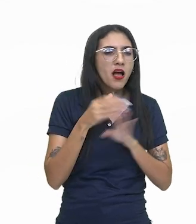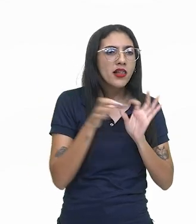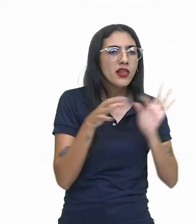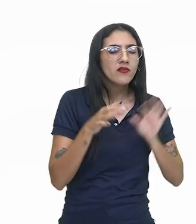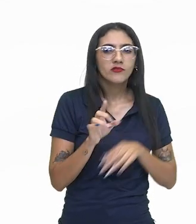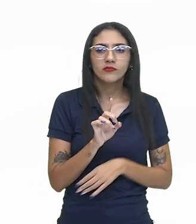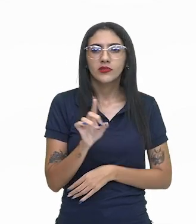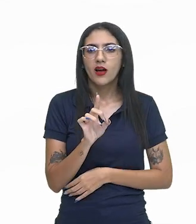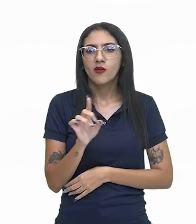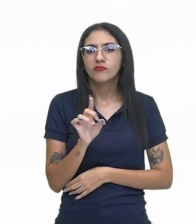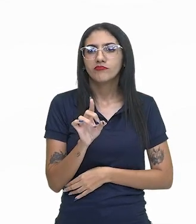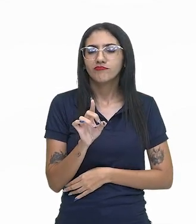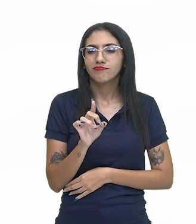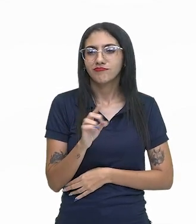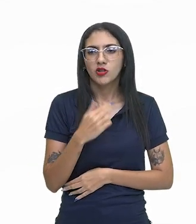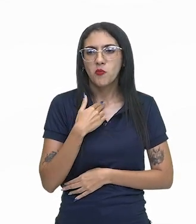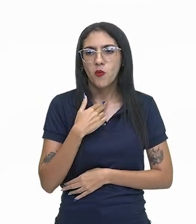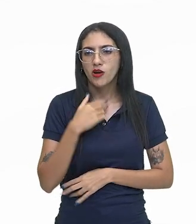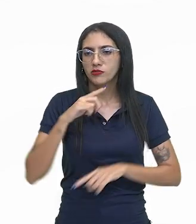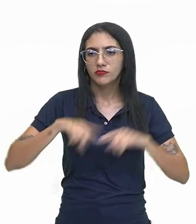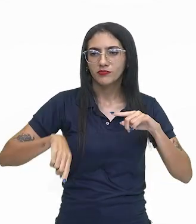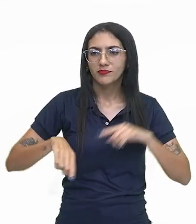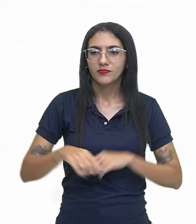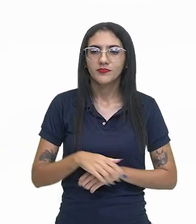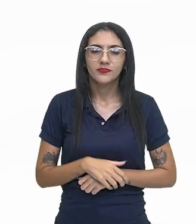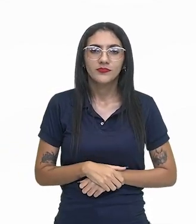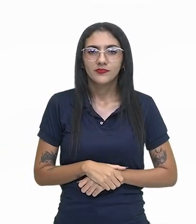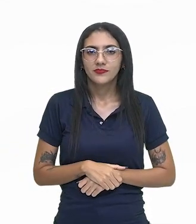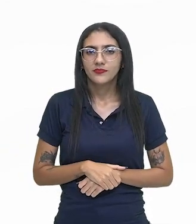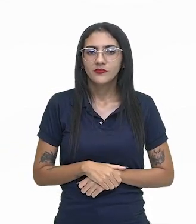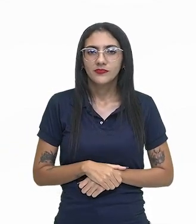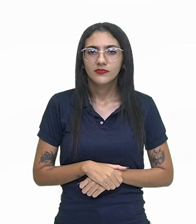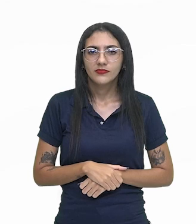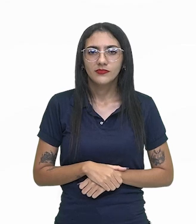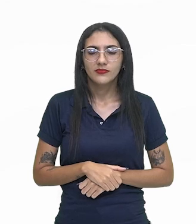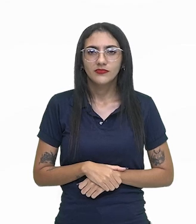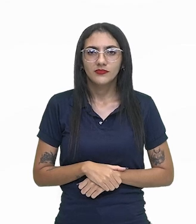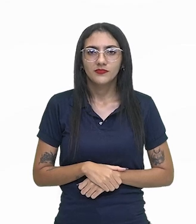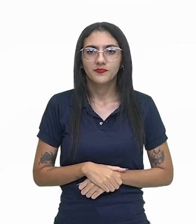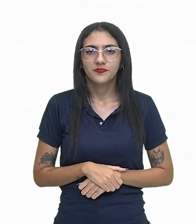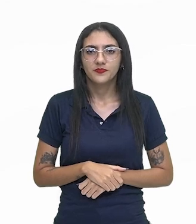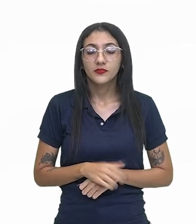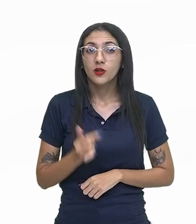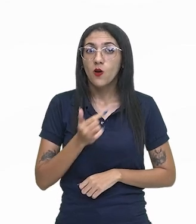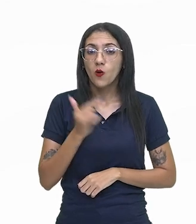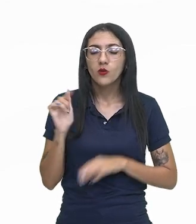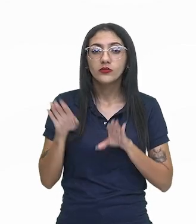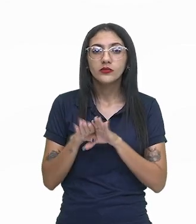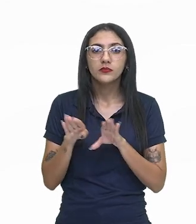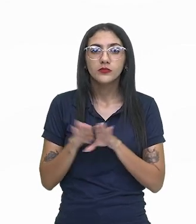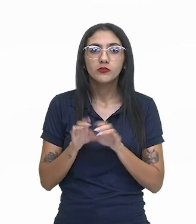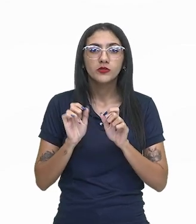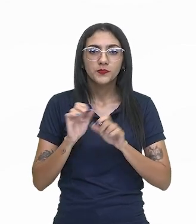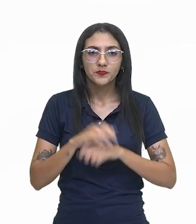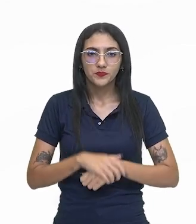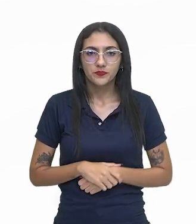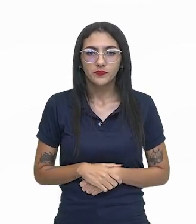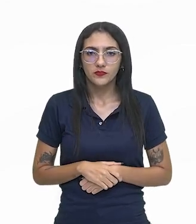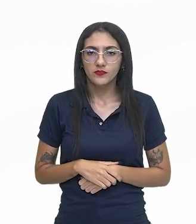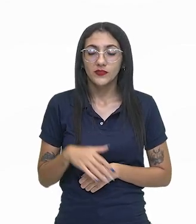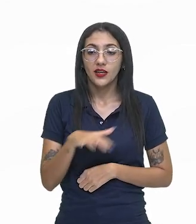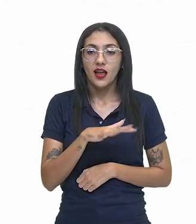porque, né, não pode entrar e pronto. Outra coisa que a gente está vendo aí, né, é assentos, espaços